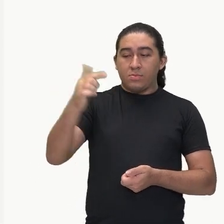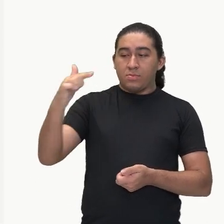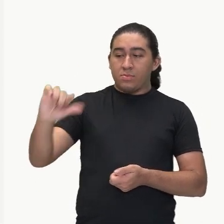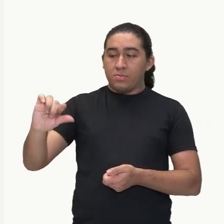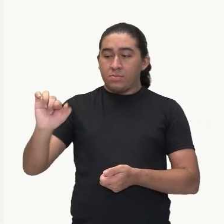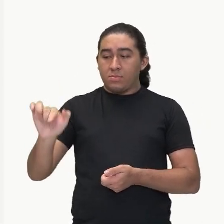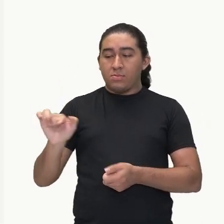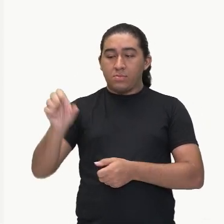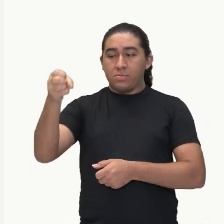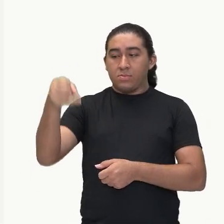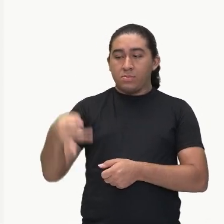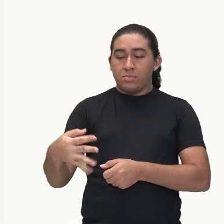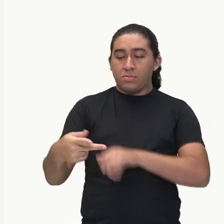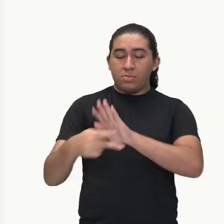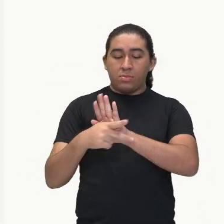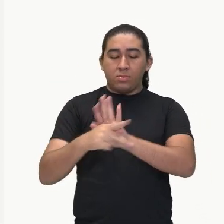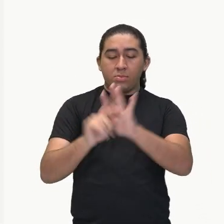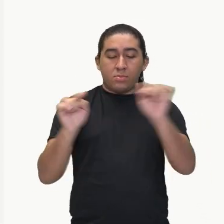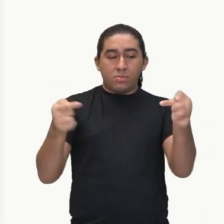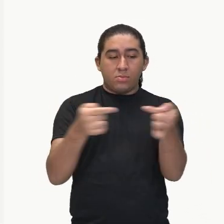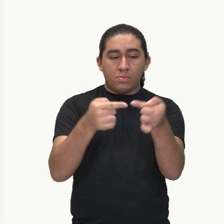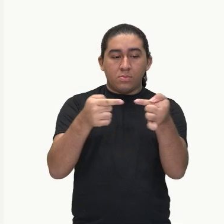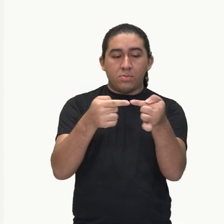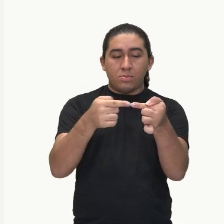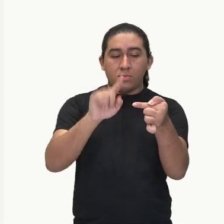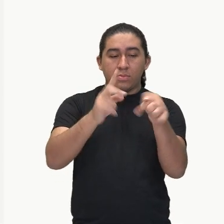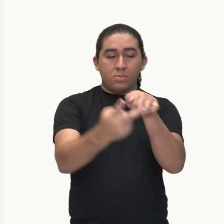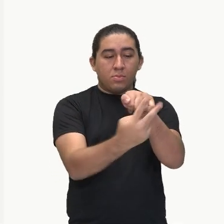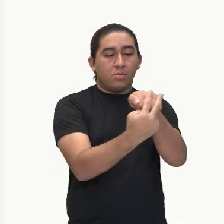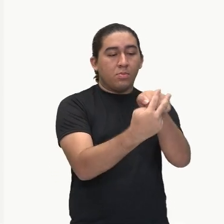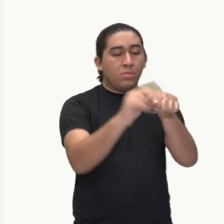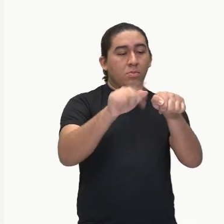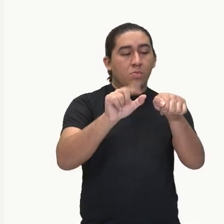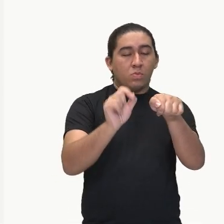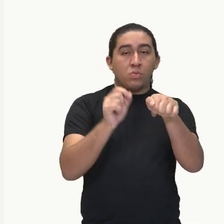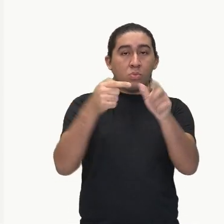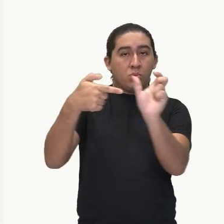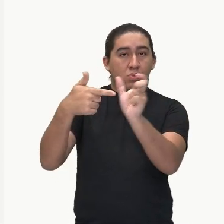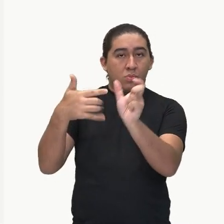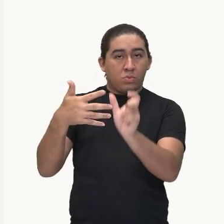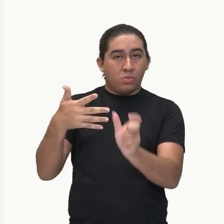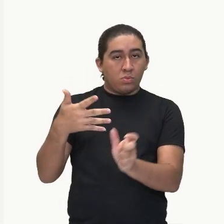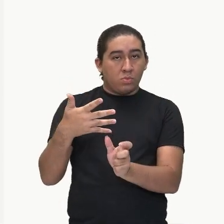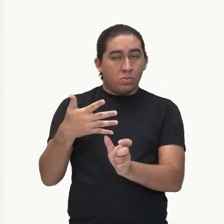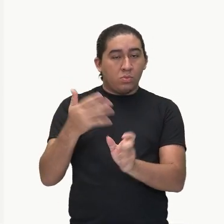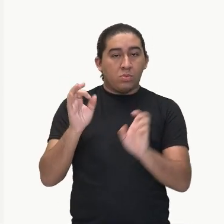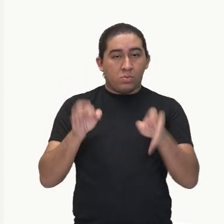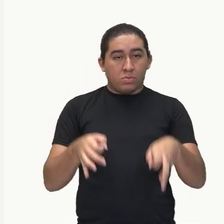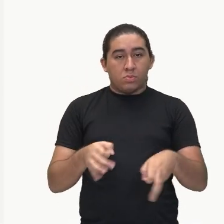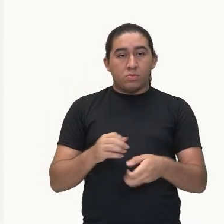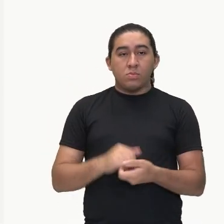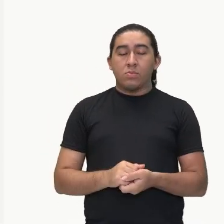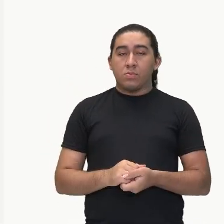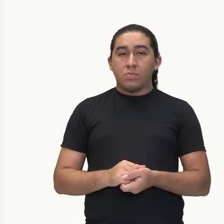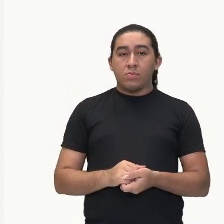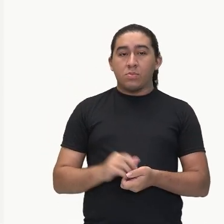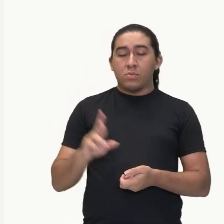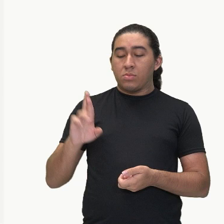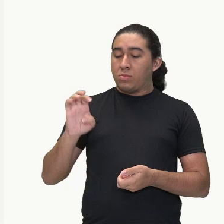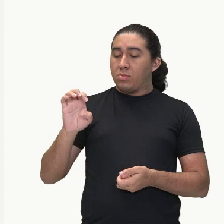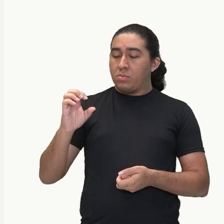indicando reciprocidade, o verbo vai para o plural. O que é reciprocidade?